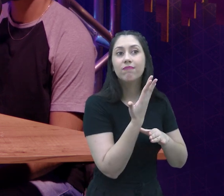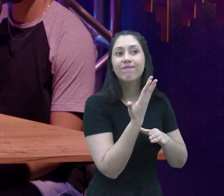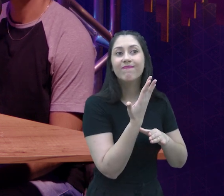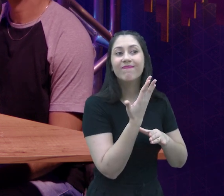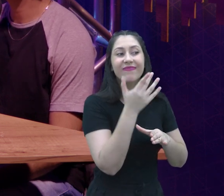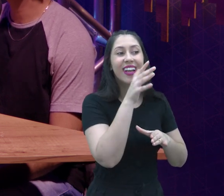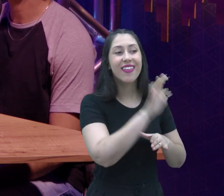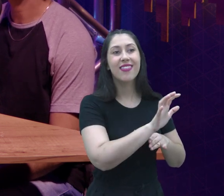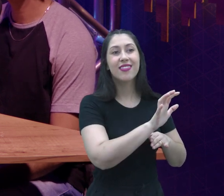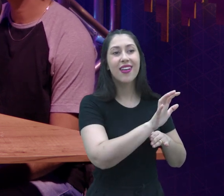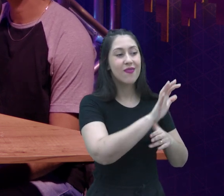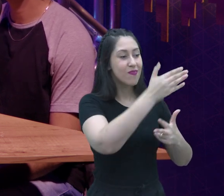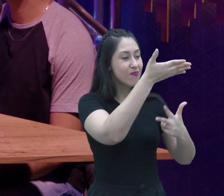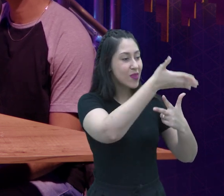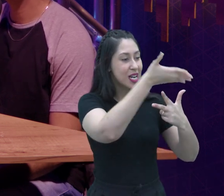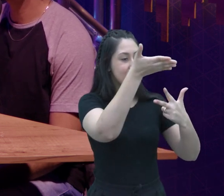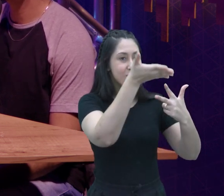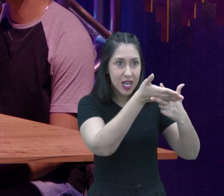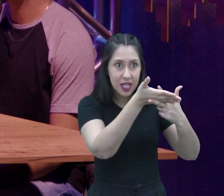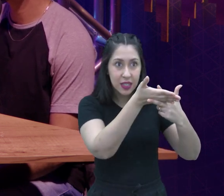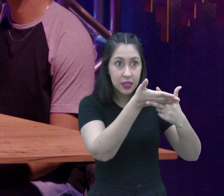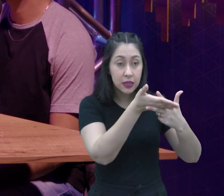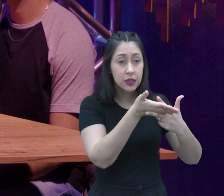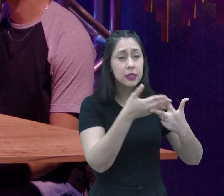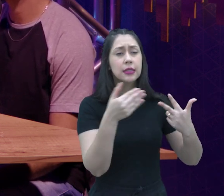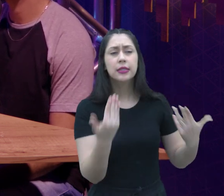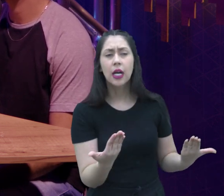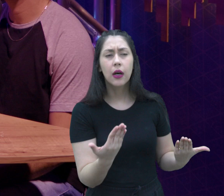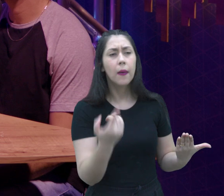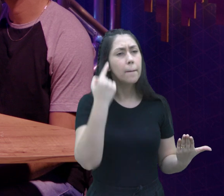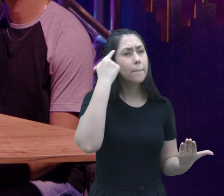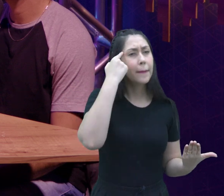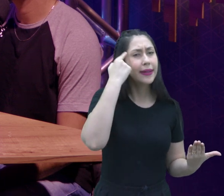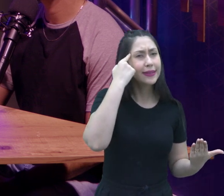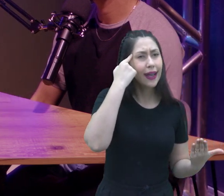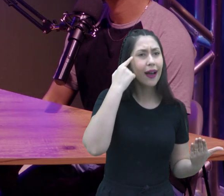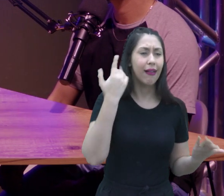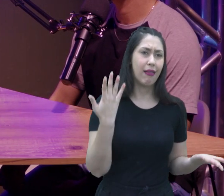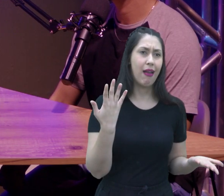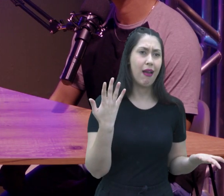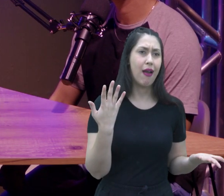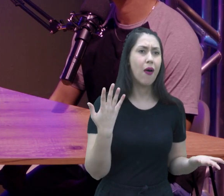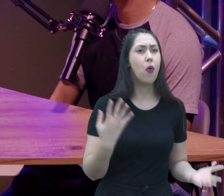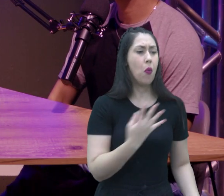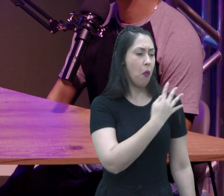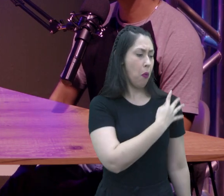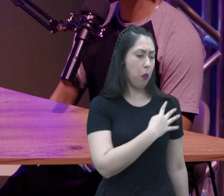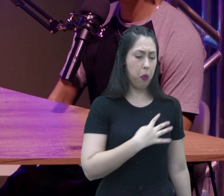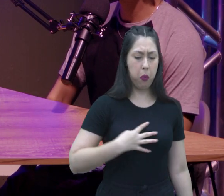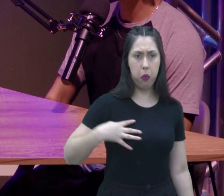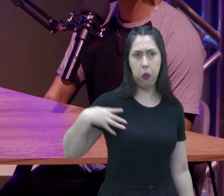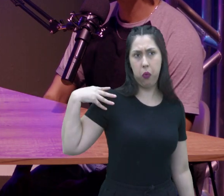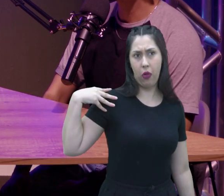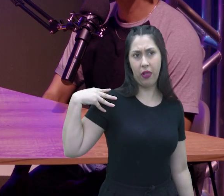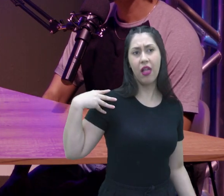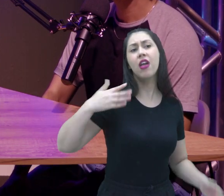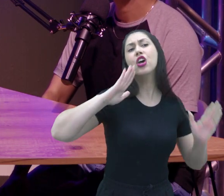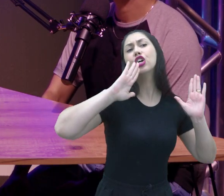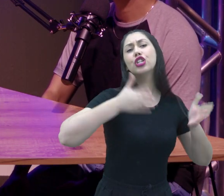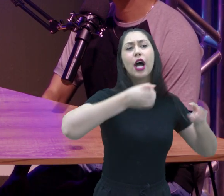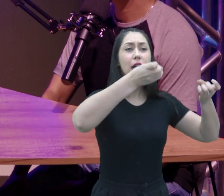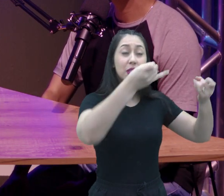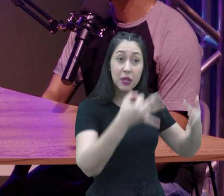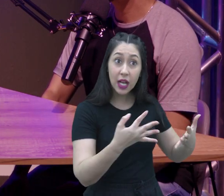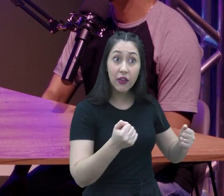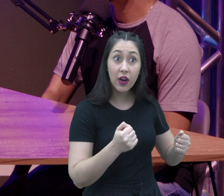essa necessidade de ter essa divisão. E daí, se a gente for ver lá, Aristóteles já falava, né, que a teoria da divisão do poder como